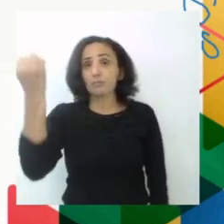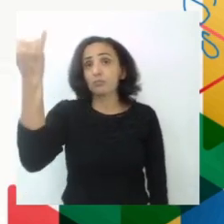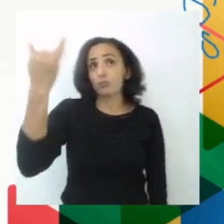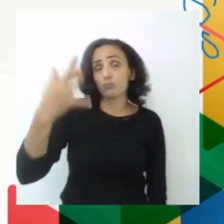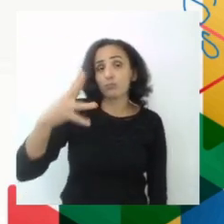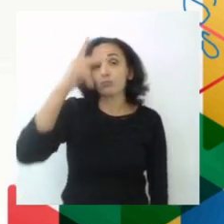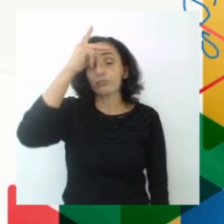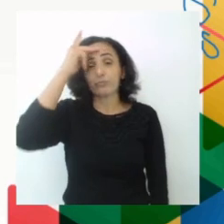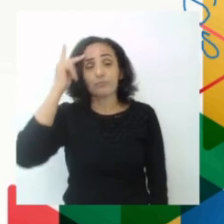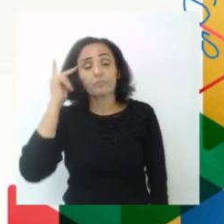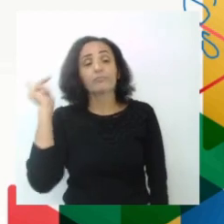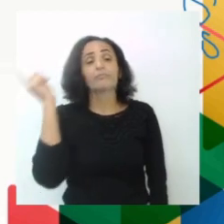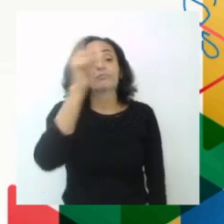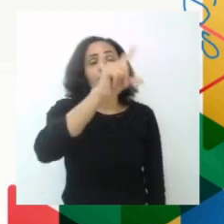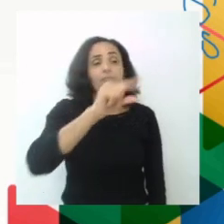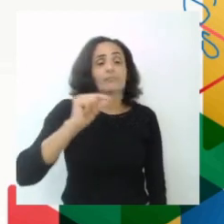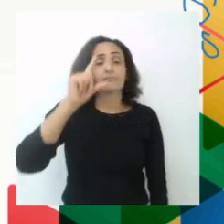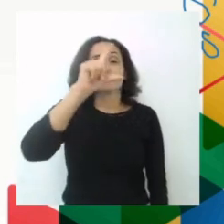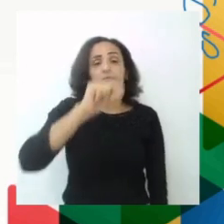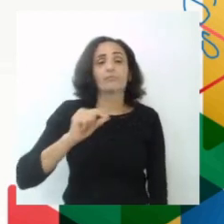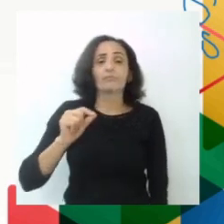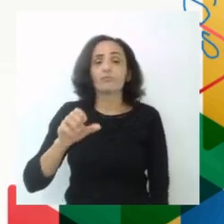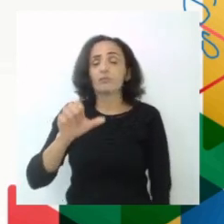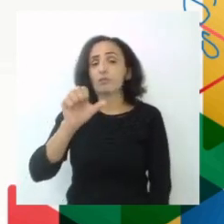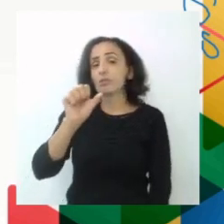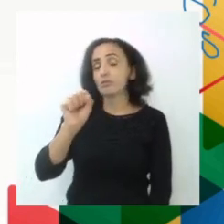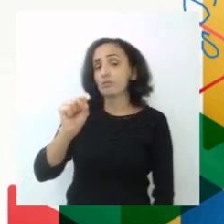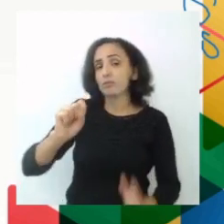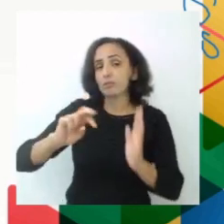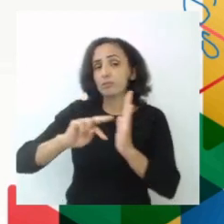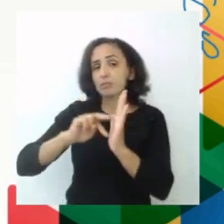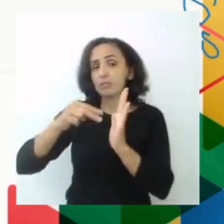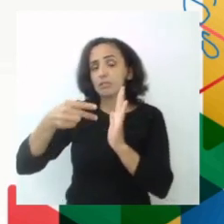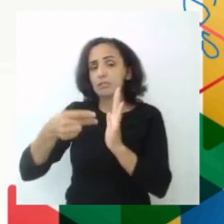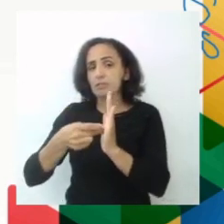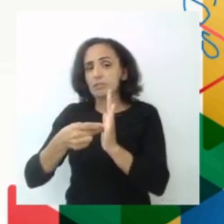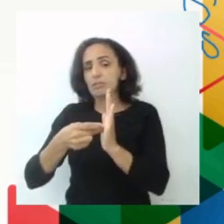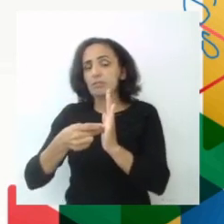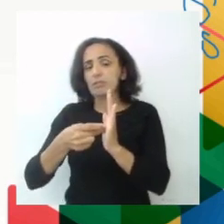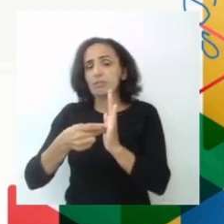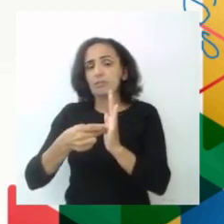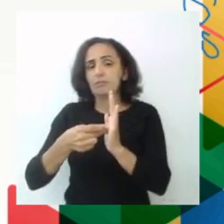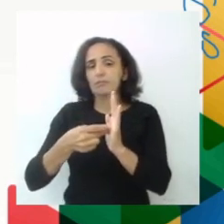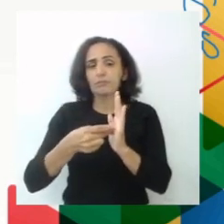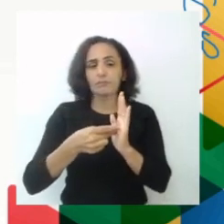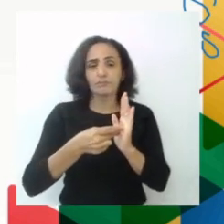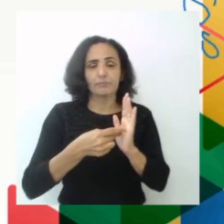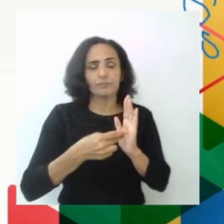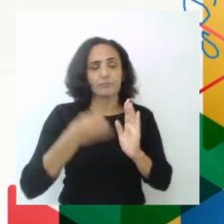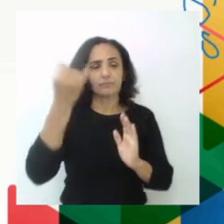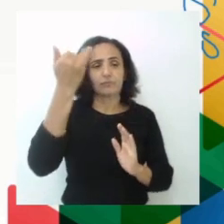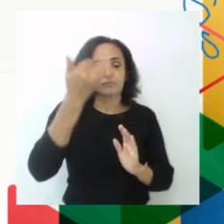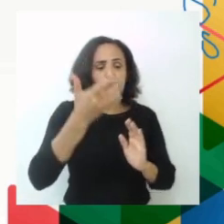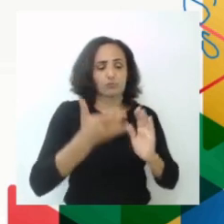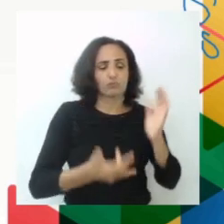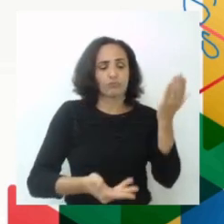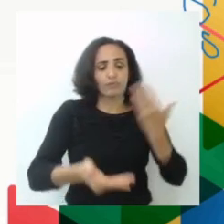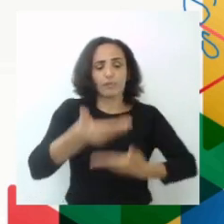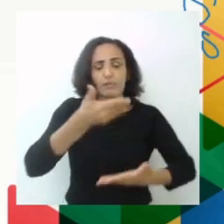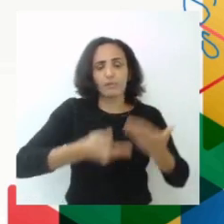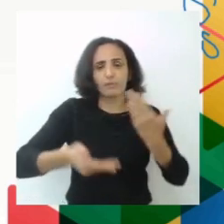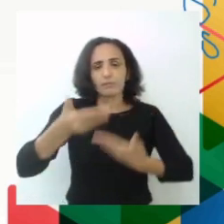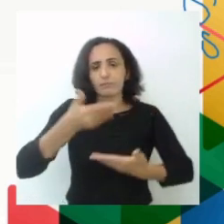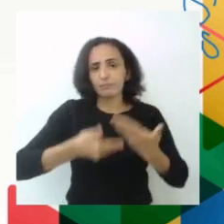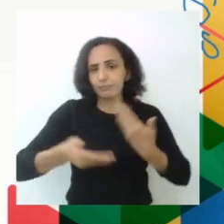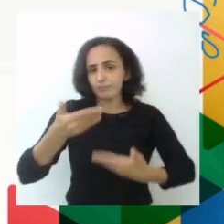devem ser escolhidas, são 2. E o 8 é a quantidade de pessoas, que é o N, quantidade de pessoas que estão ali